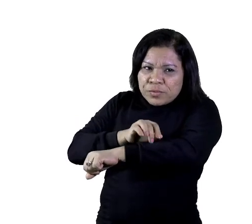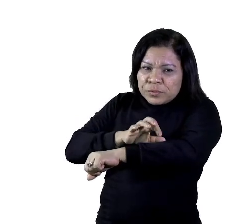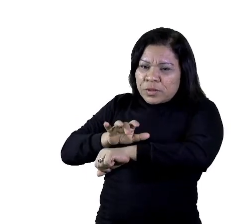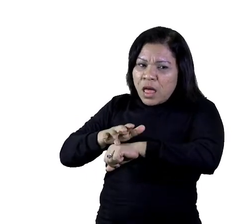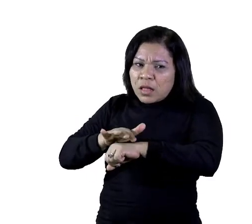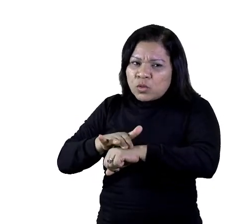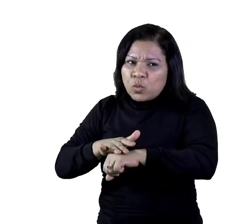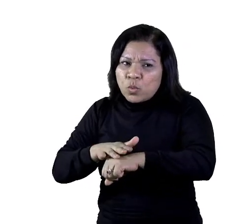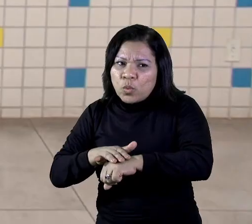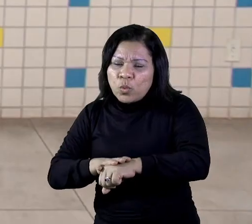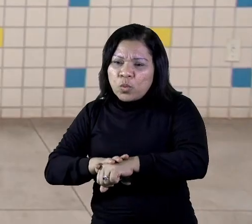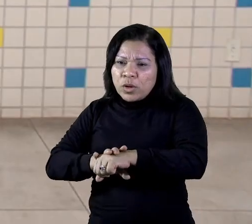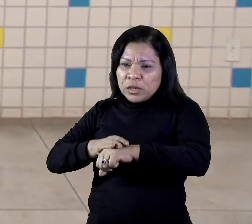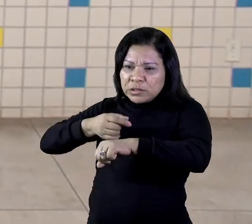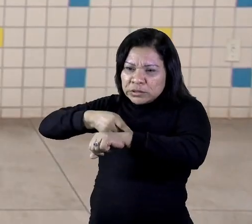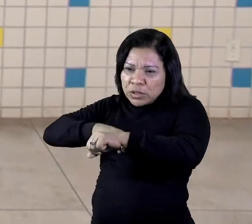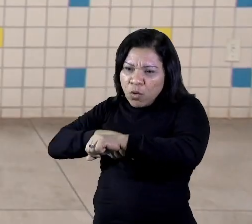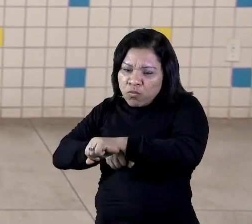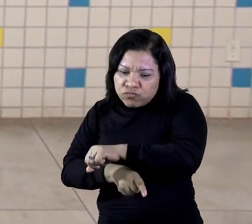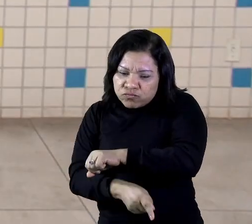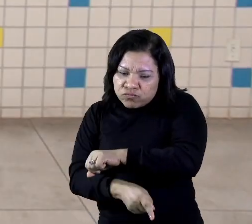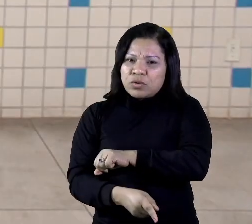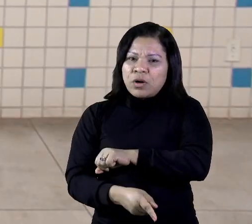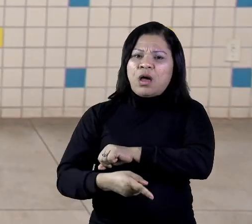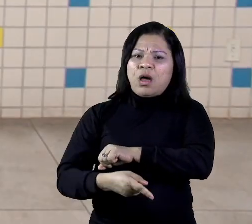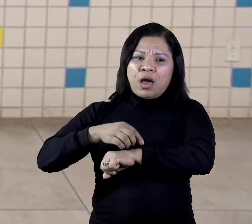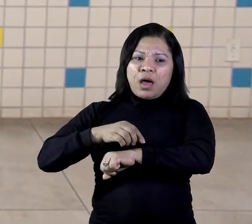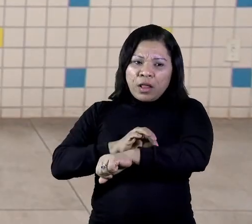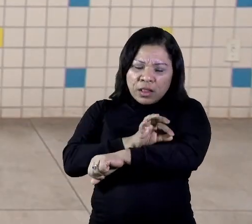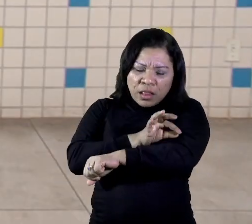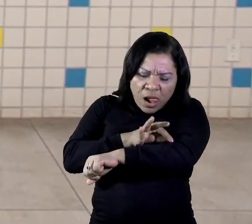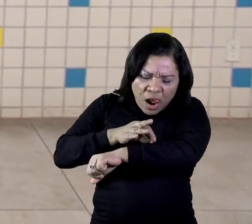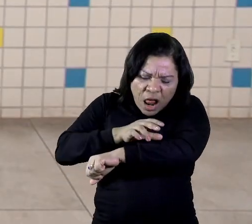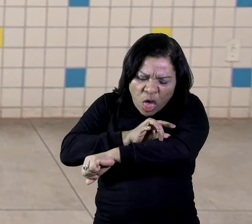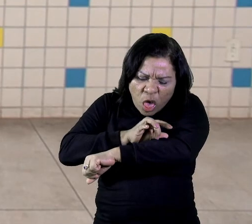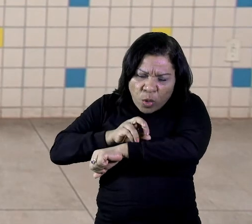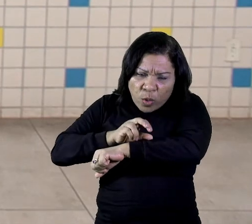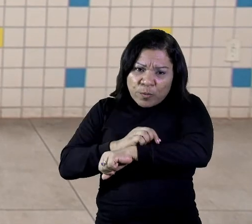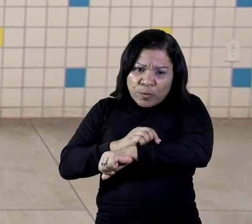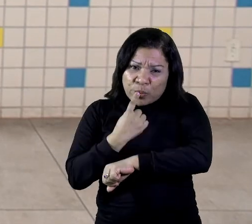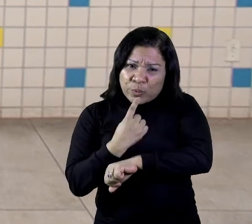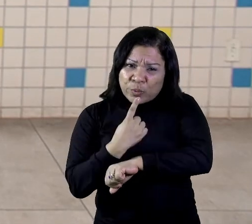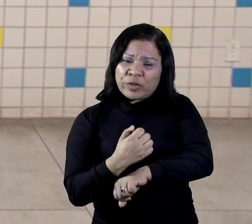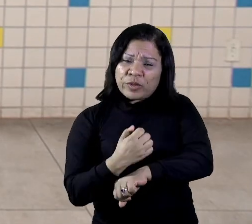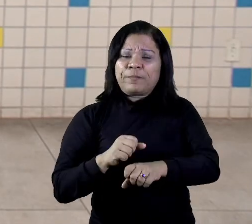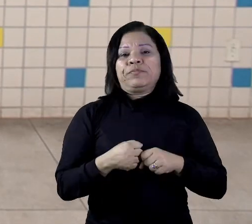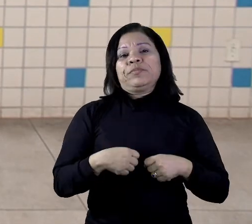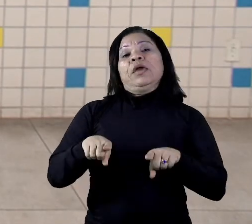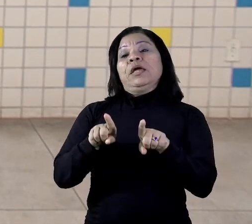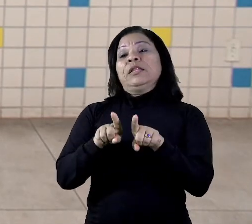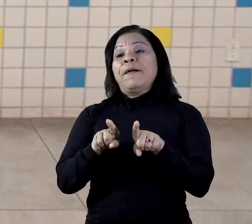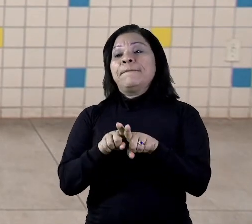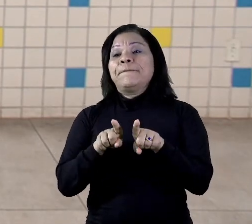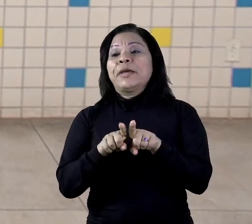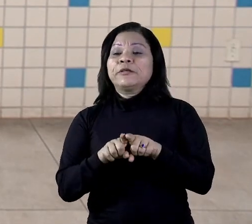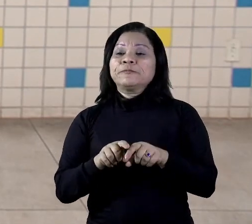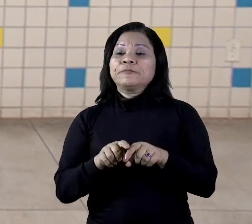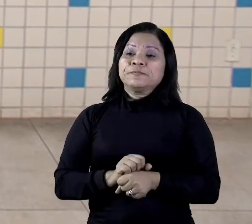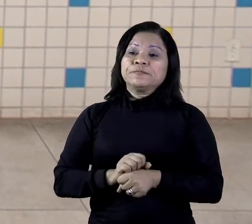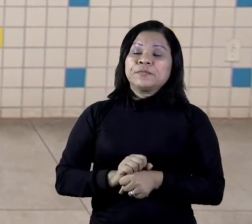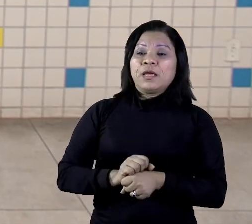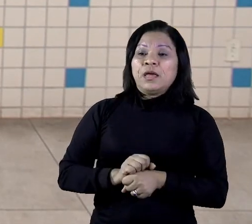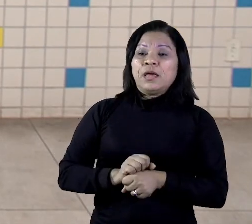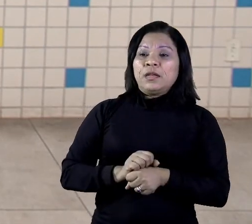da musculatura e da pele, tá bom? E síndrome do compartimento, síndrome da